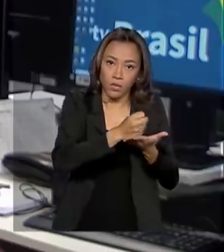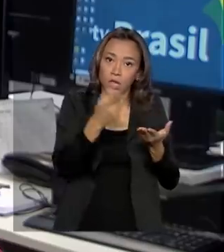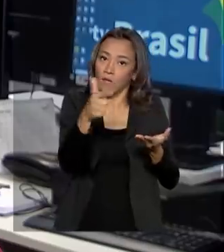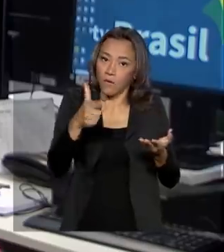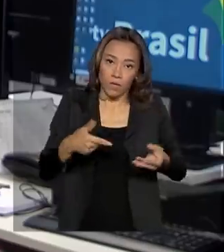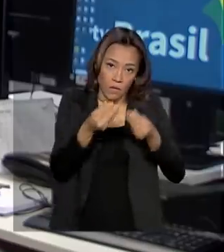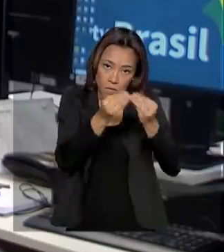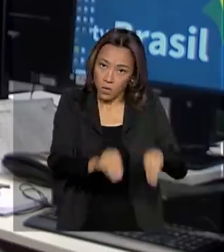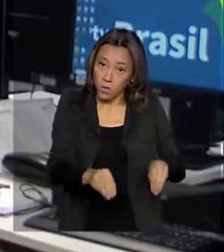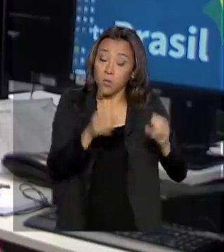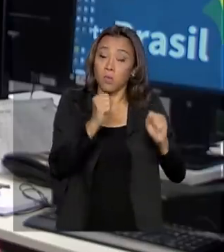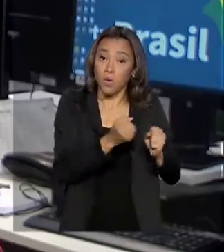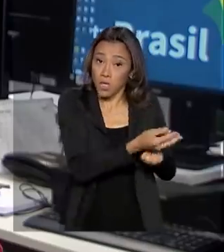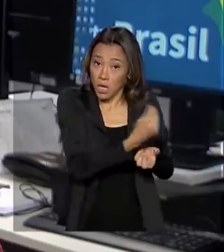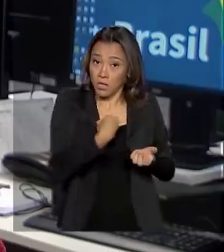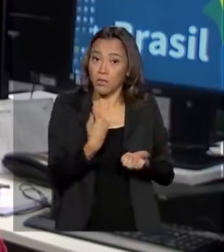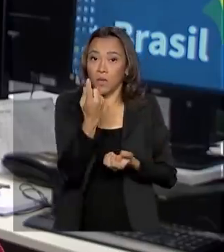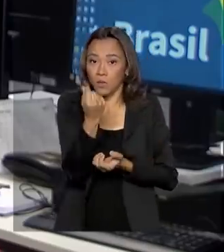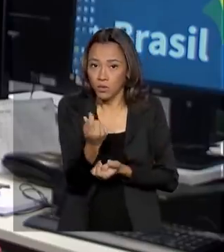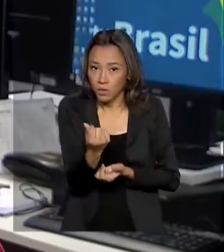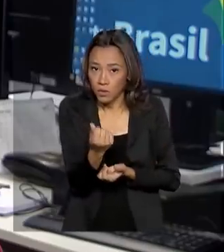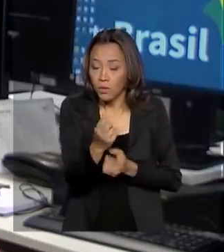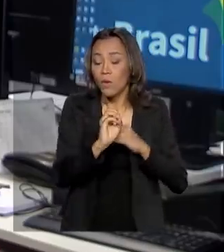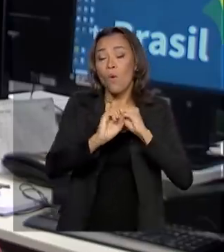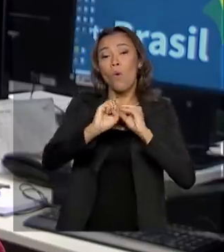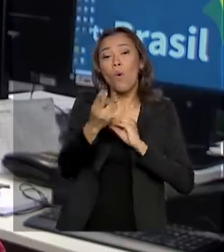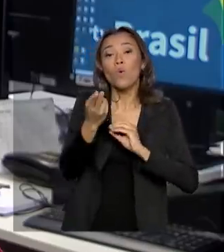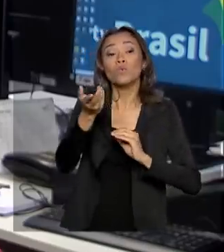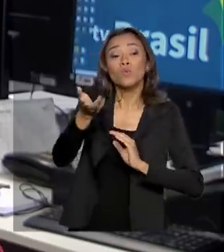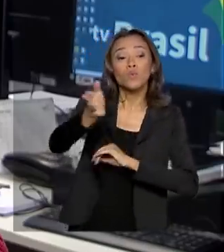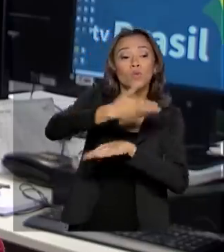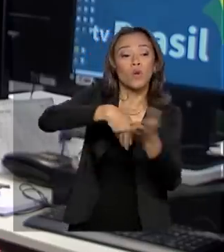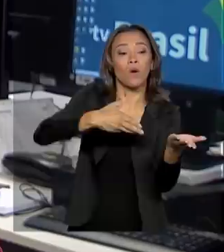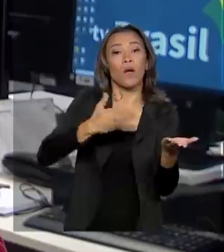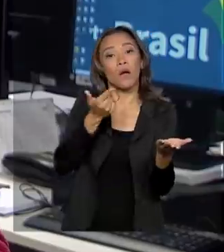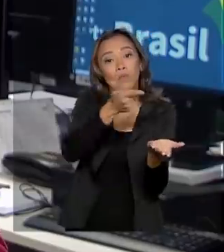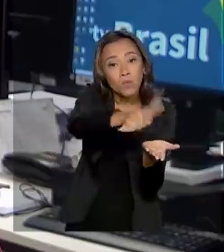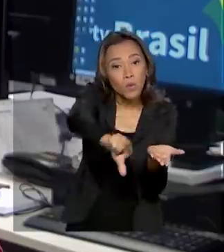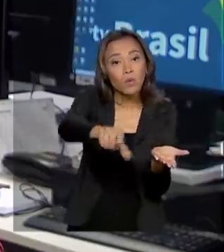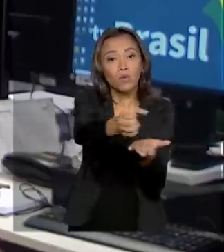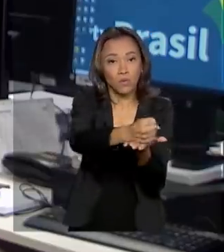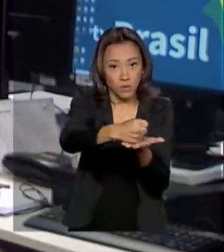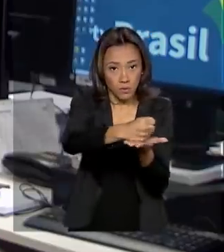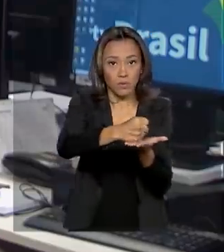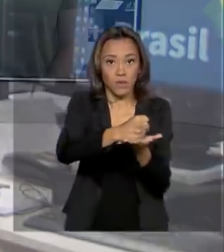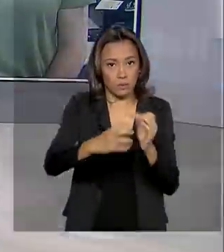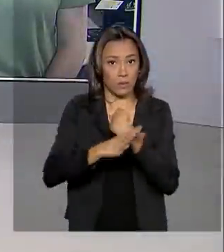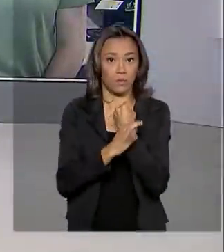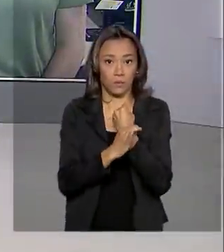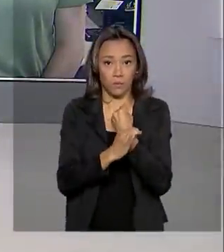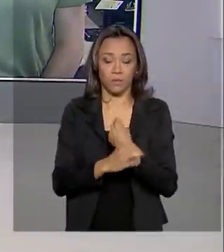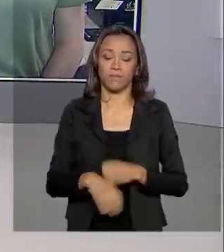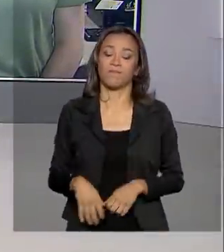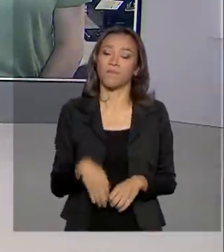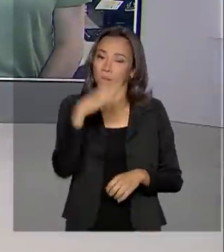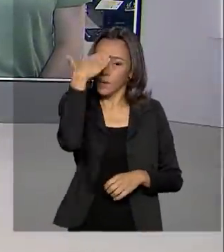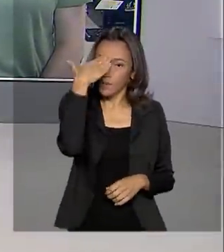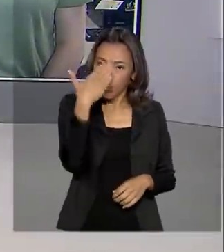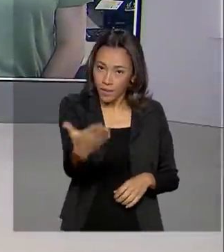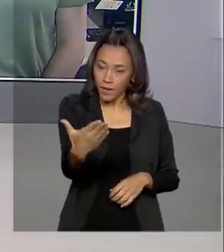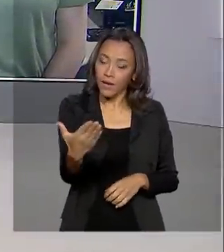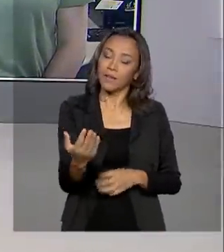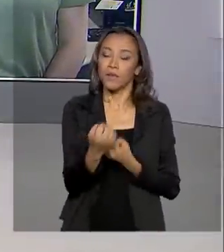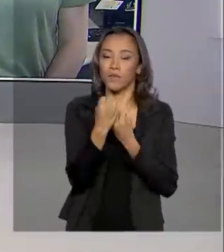receber o dinheiro de volta ou por trocar por um produto de um ódio seguro renata brigada raquel pelas suas informações